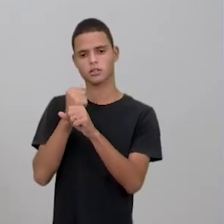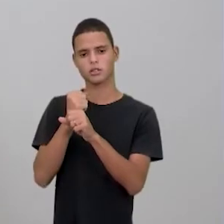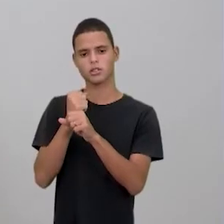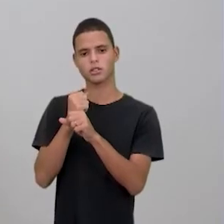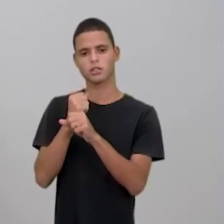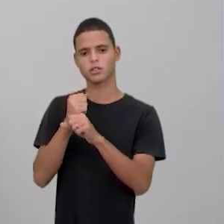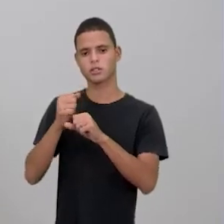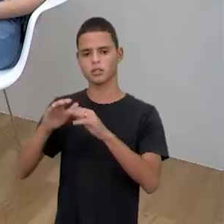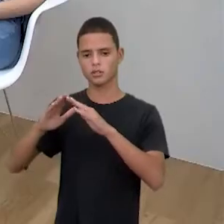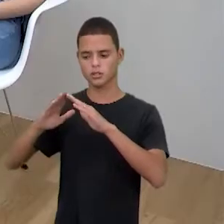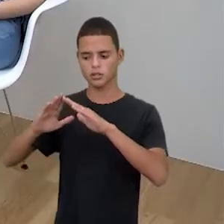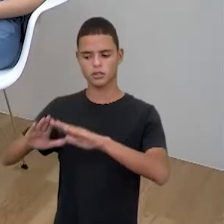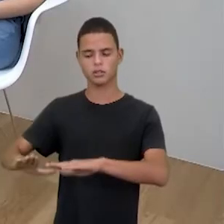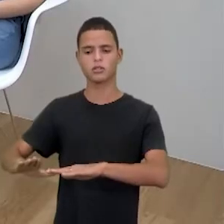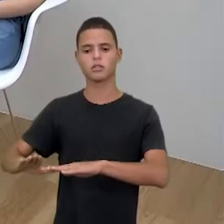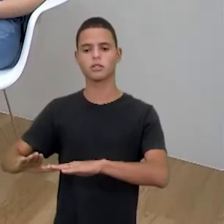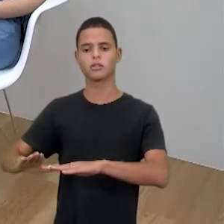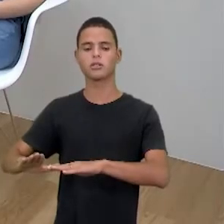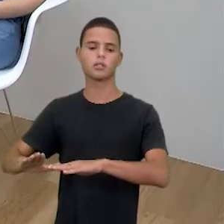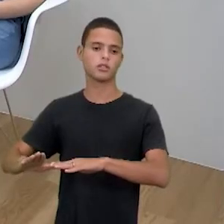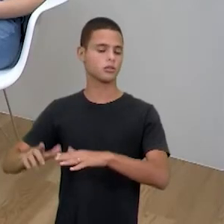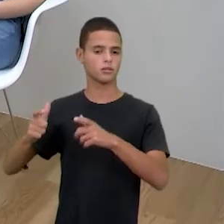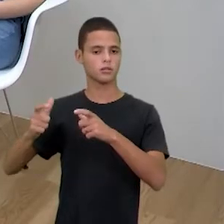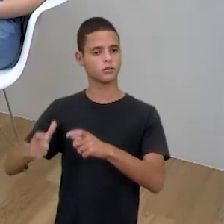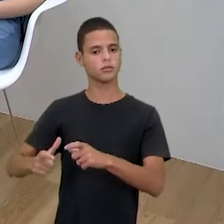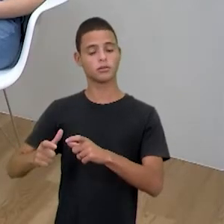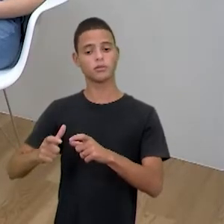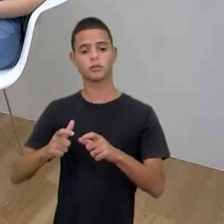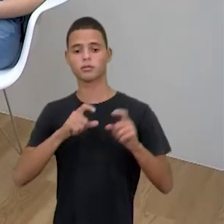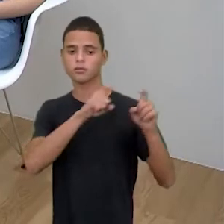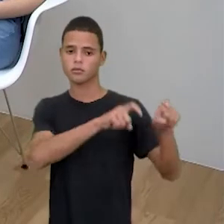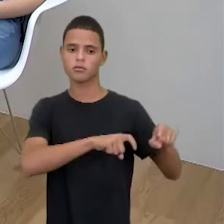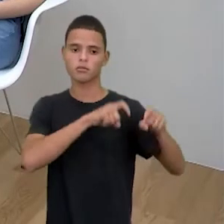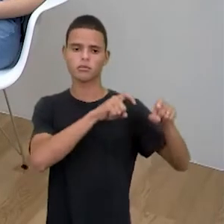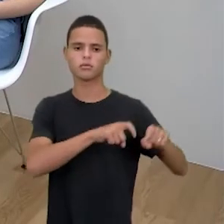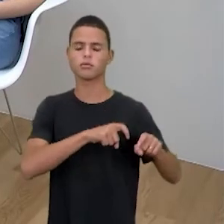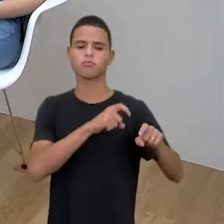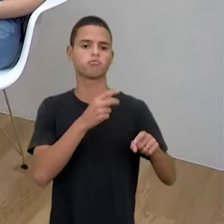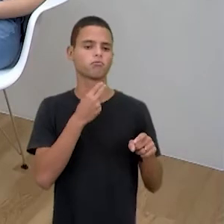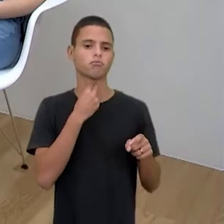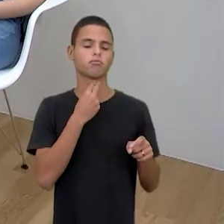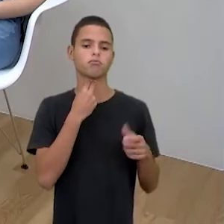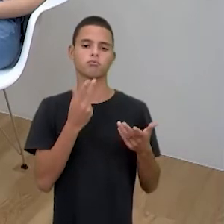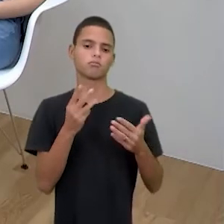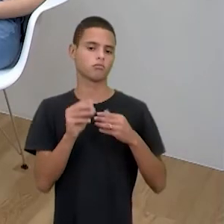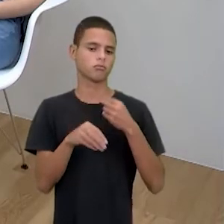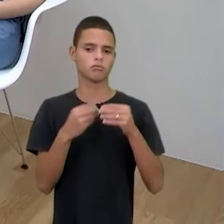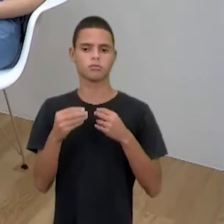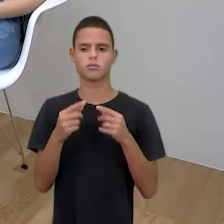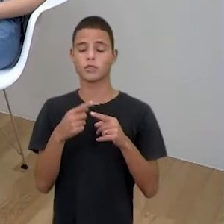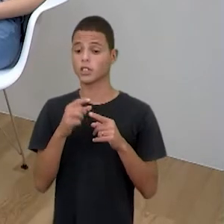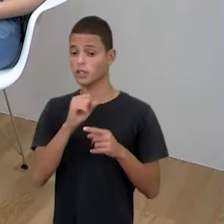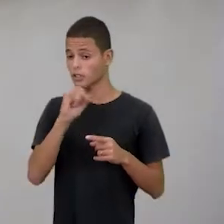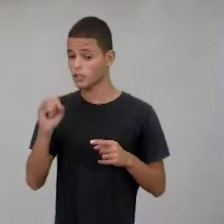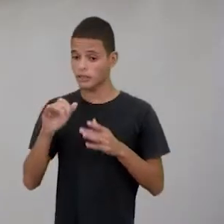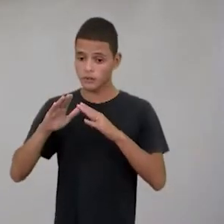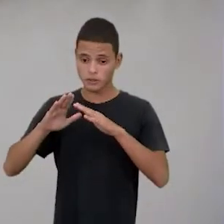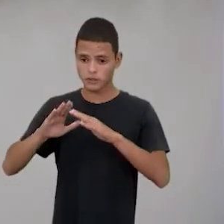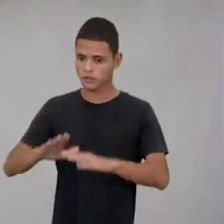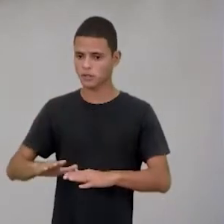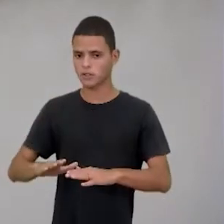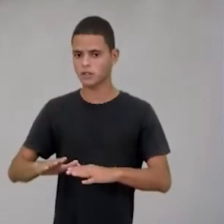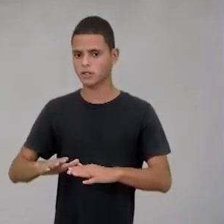questão de alimentação, mas era também uma questão da iniciação, né, da preparação, por exemplo, do indivíduo que